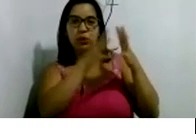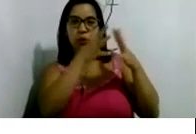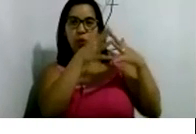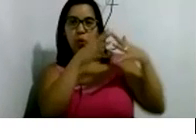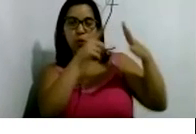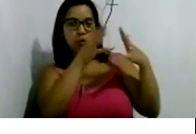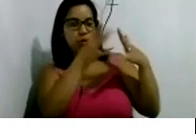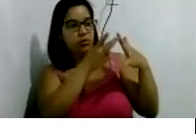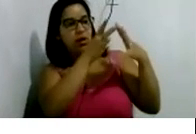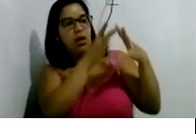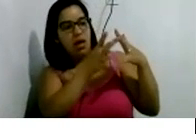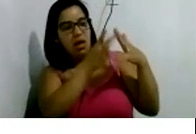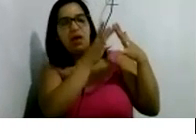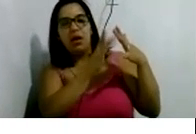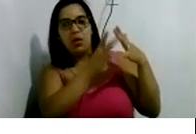futuros dedos.